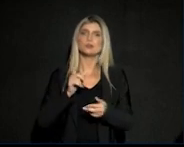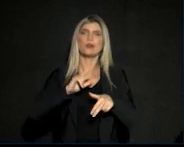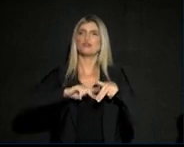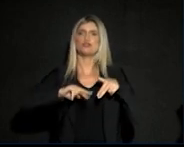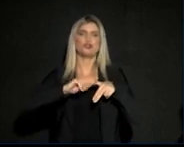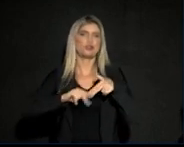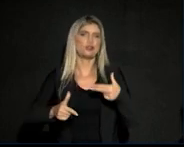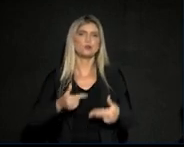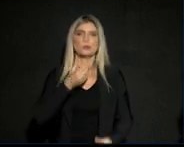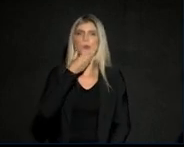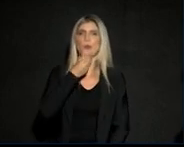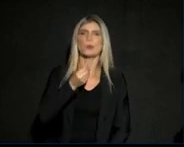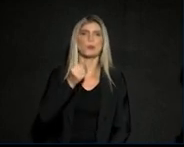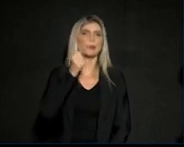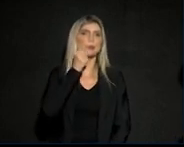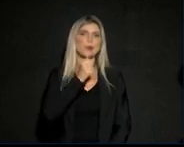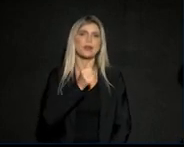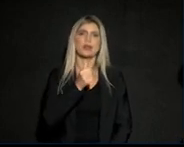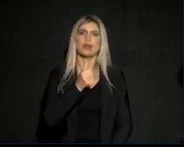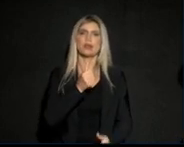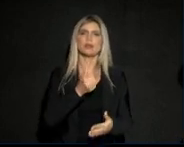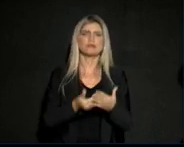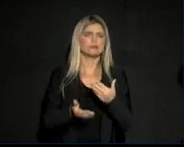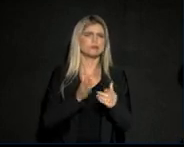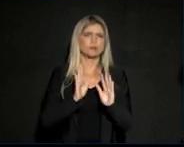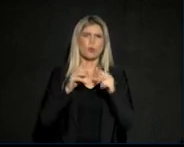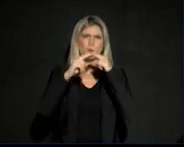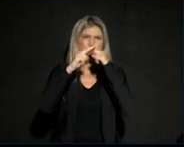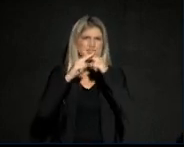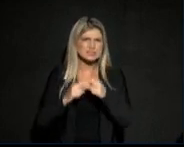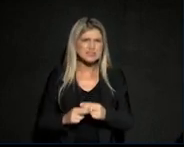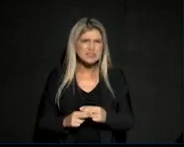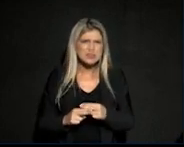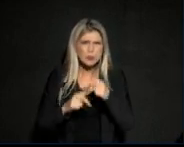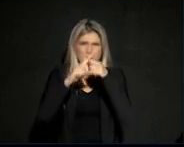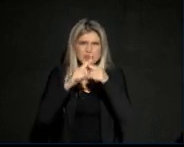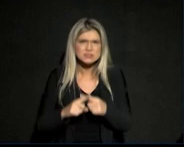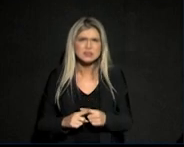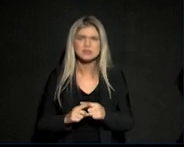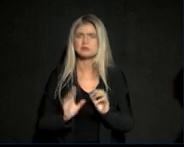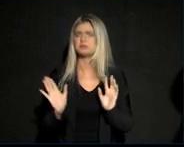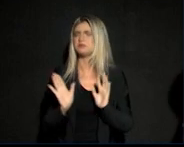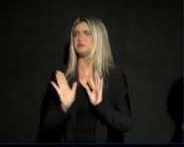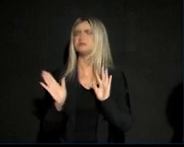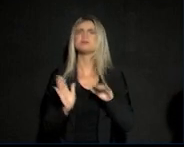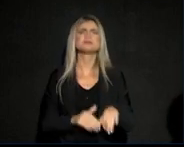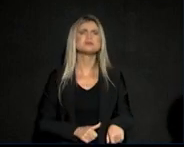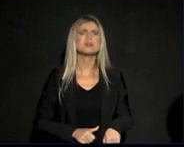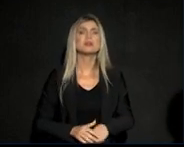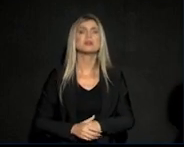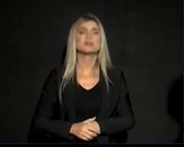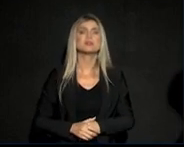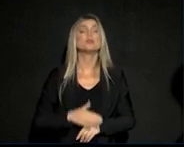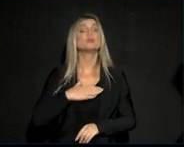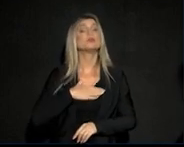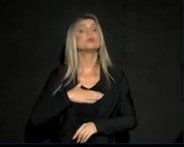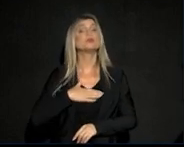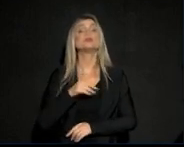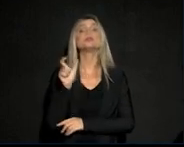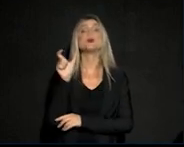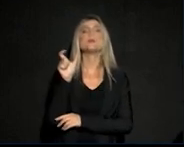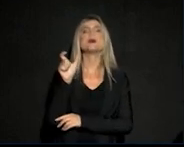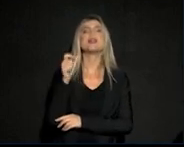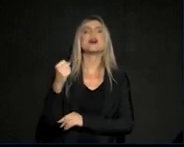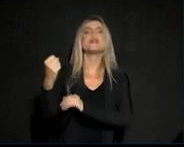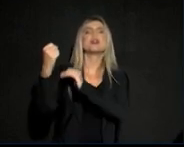divisão de gênero ou de vitimizar mulher ou de ter uma competição de poder entre homens e mulheres eu gosto da